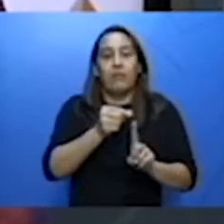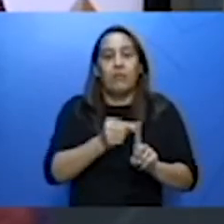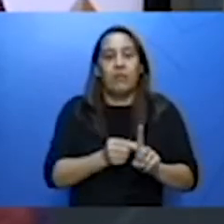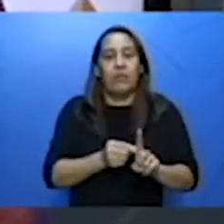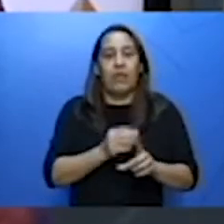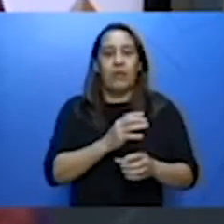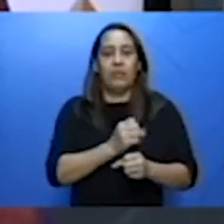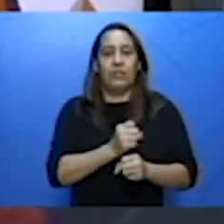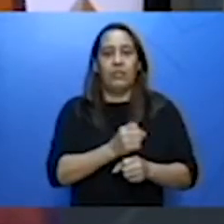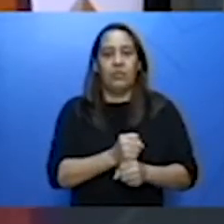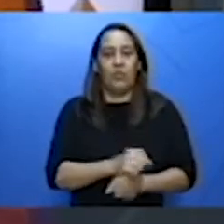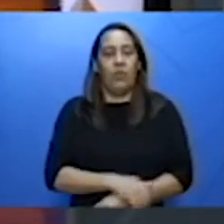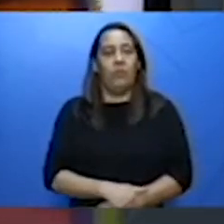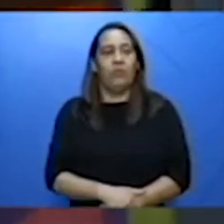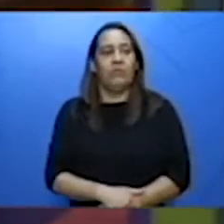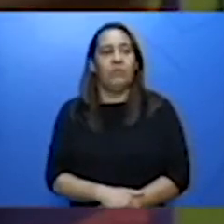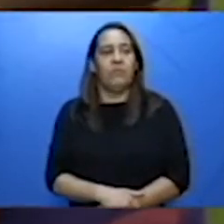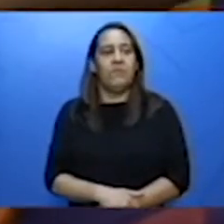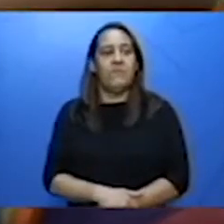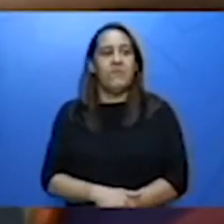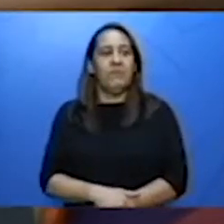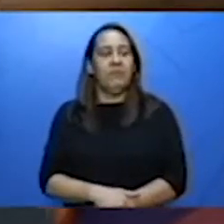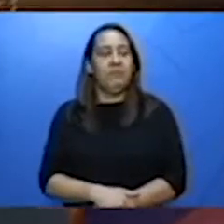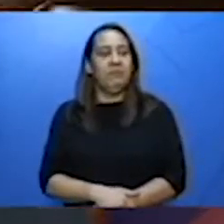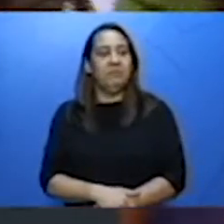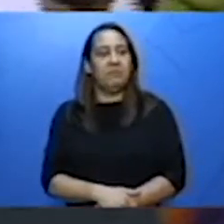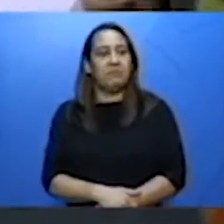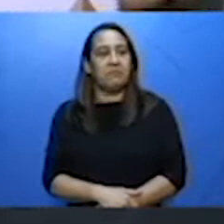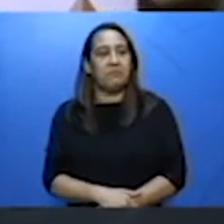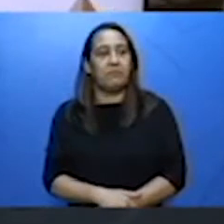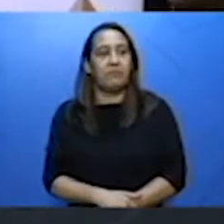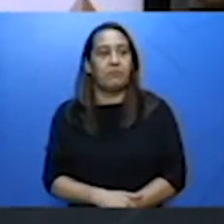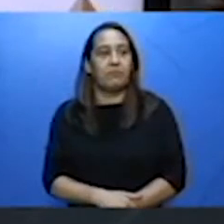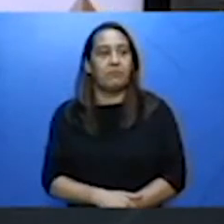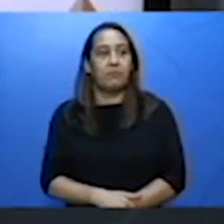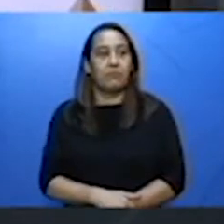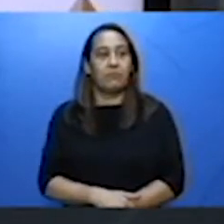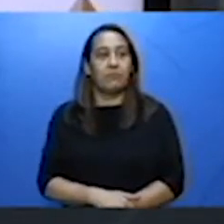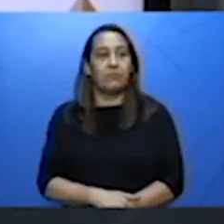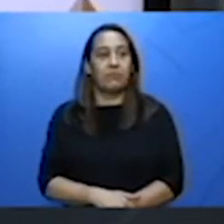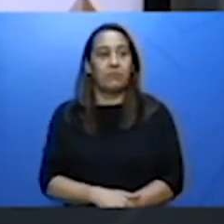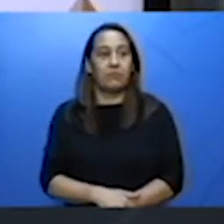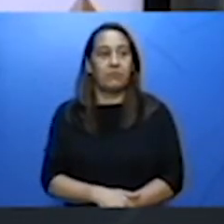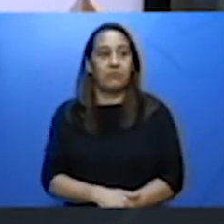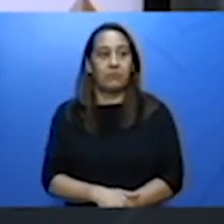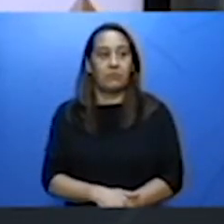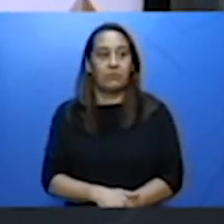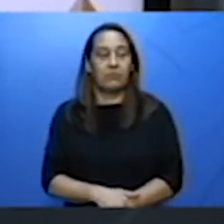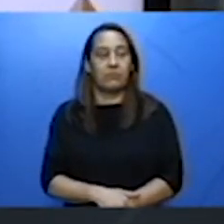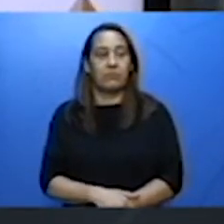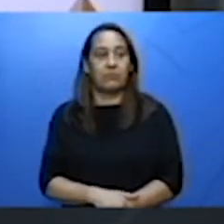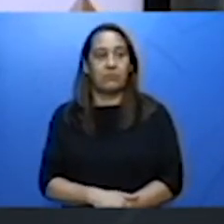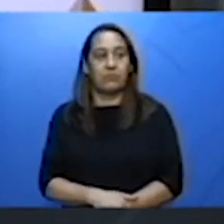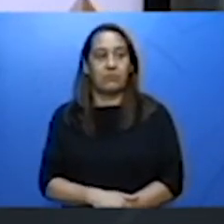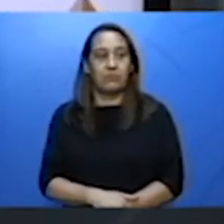Unidades primeiro. Soma aí. 8 mais 3.